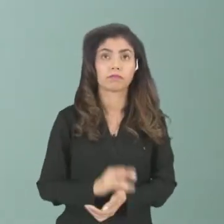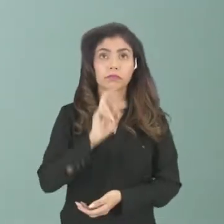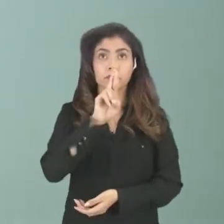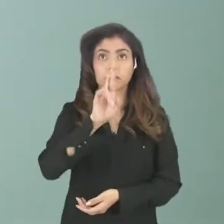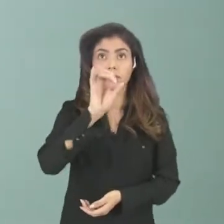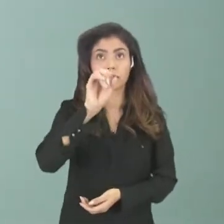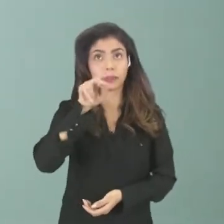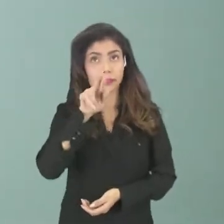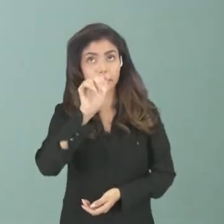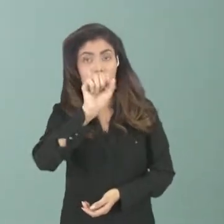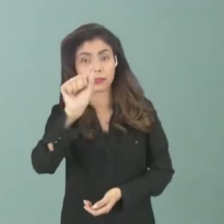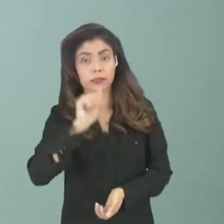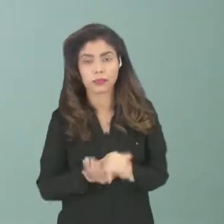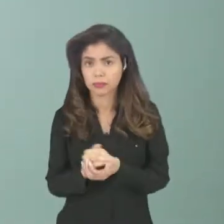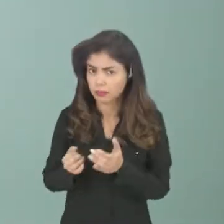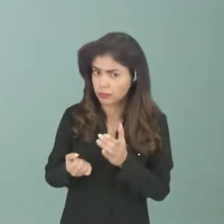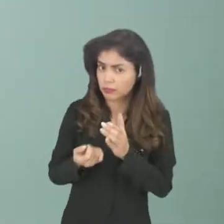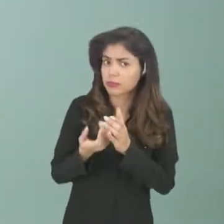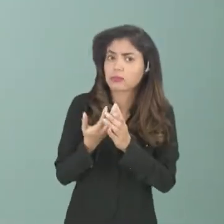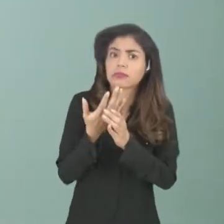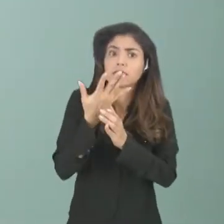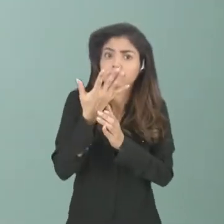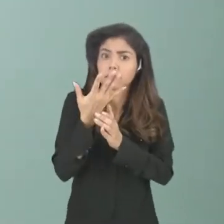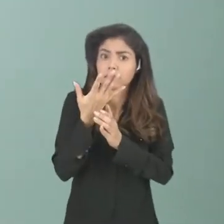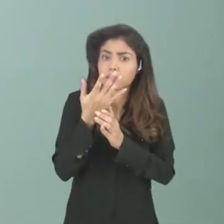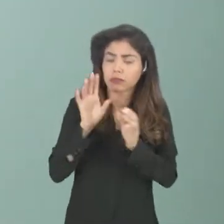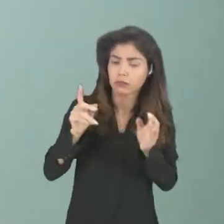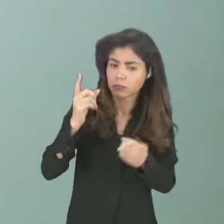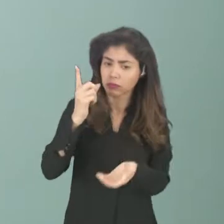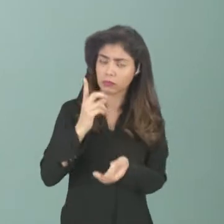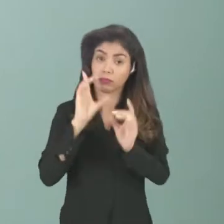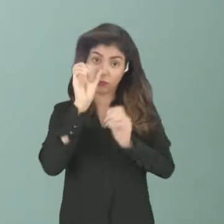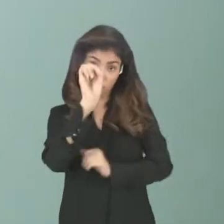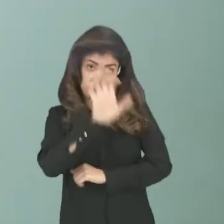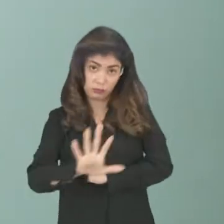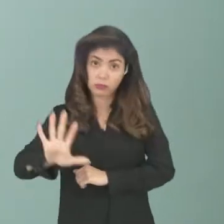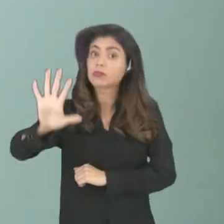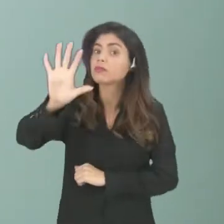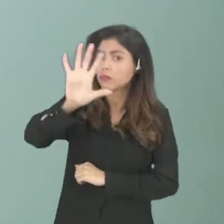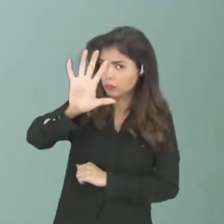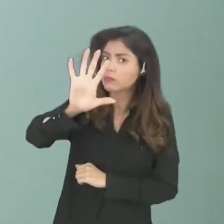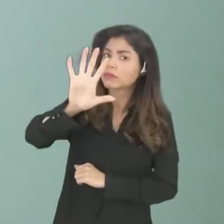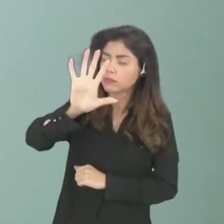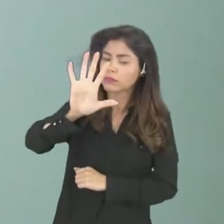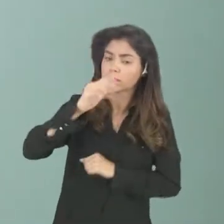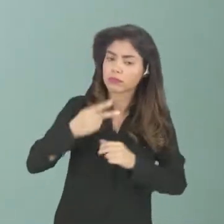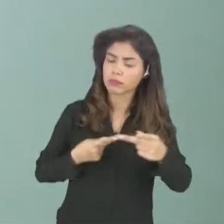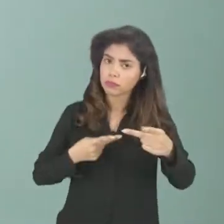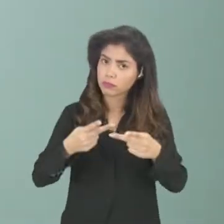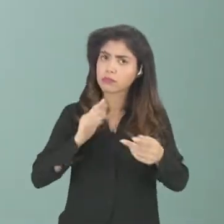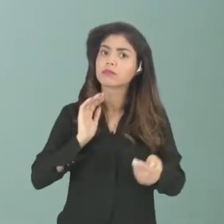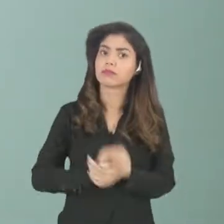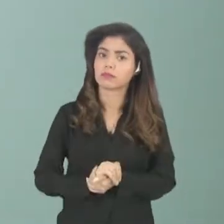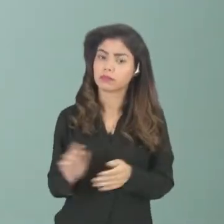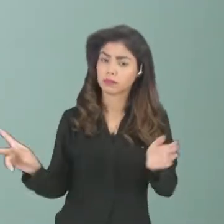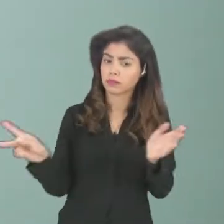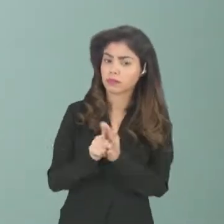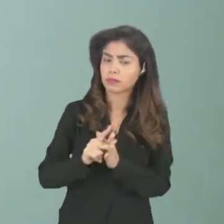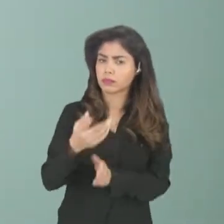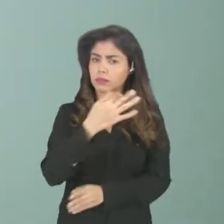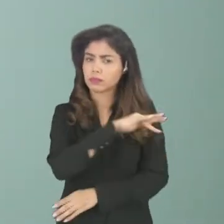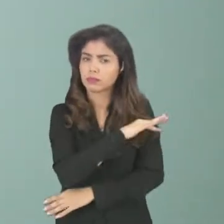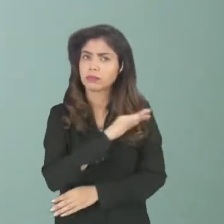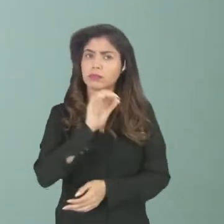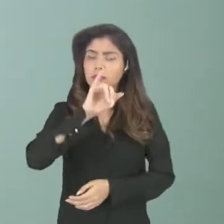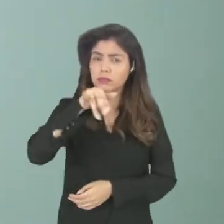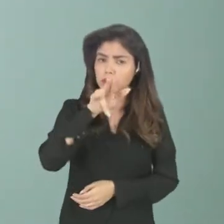Rousseau, ele emergiu no cenário intelectual europeu quando ele participou de um concurso da Academia de Dijon. Naquela época isso era